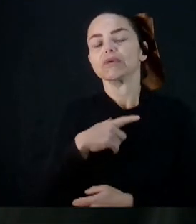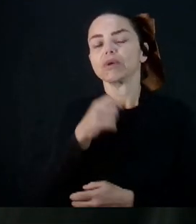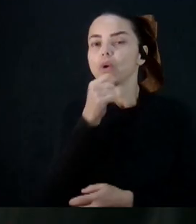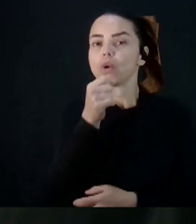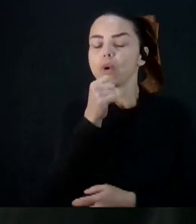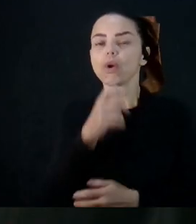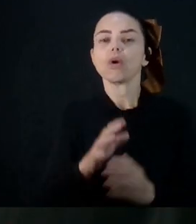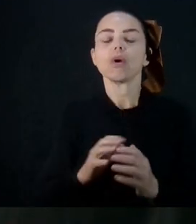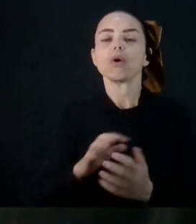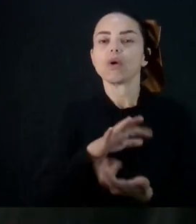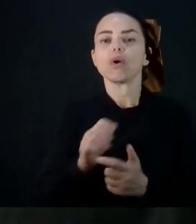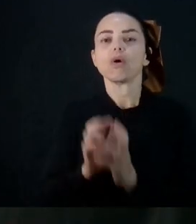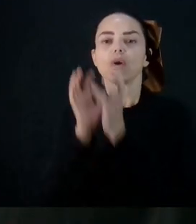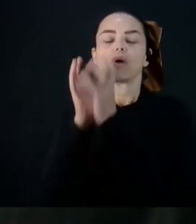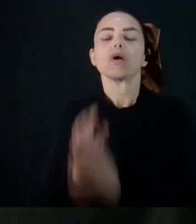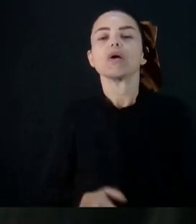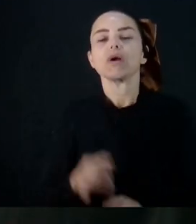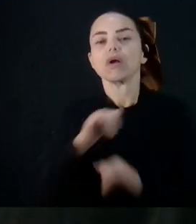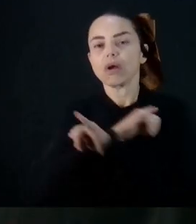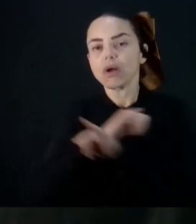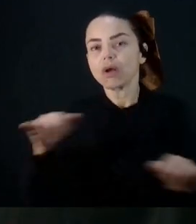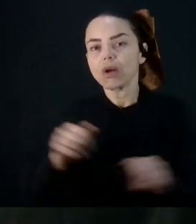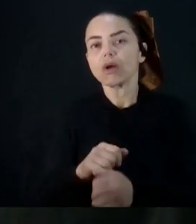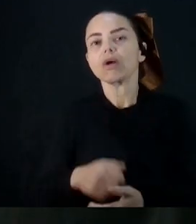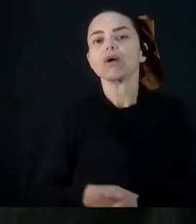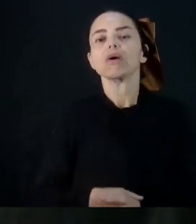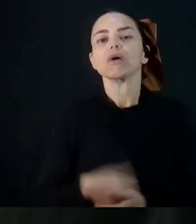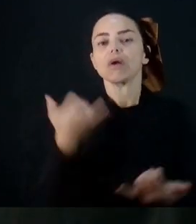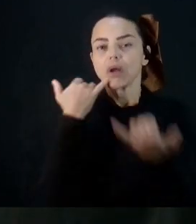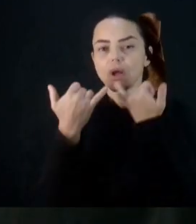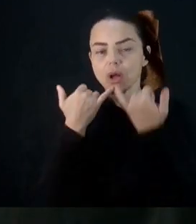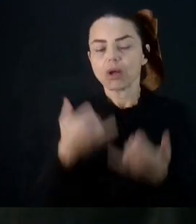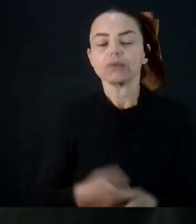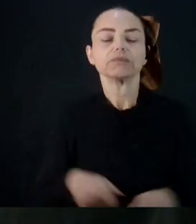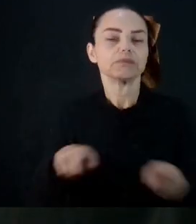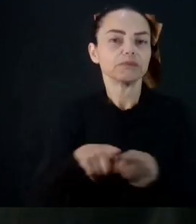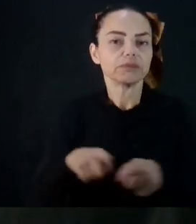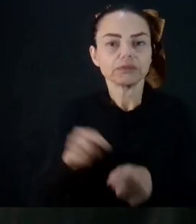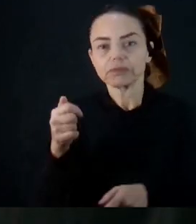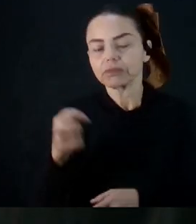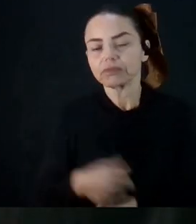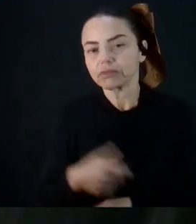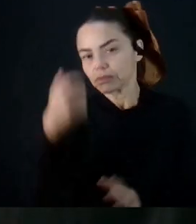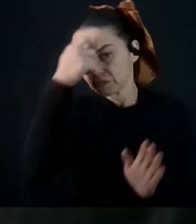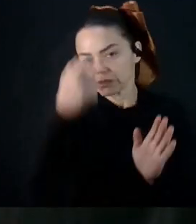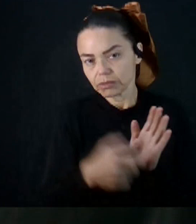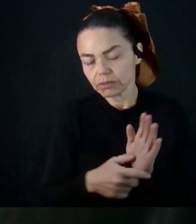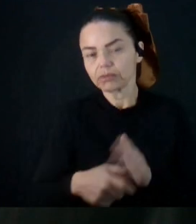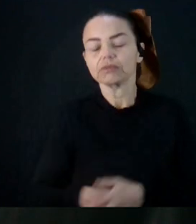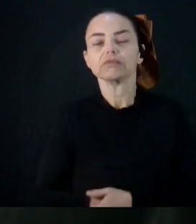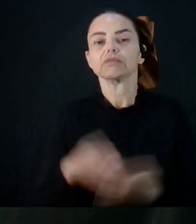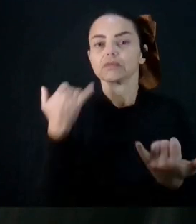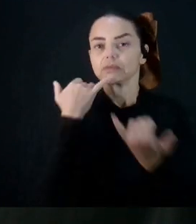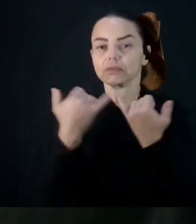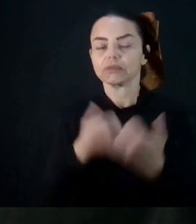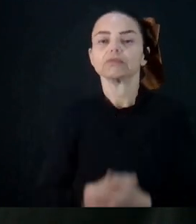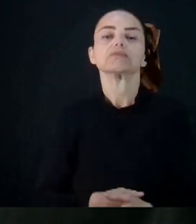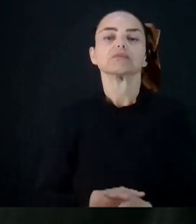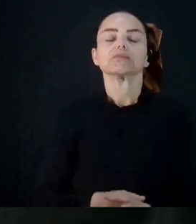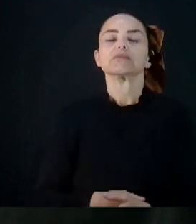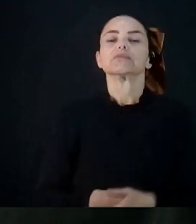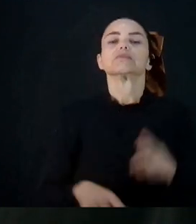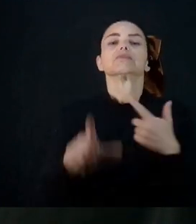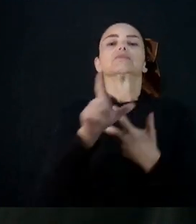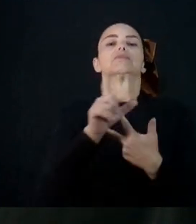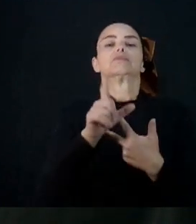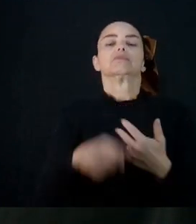dentro do Câmara Notícia, que atualiza as informações, tá? E também daqui a pouquinho a Iria tá chegando aí atualizando as informações do Legislativo